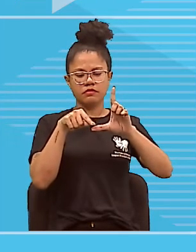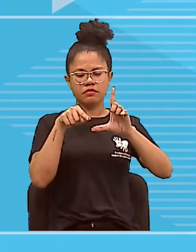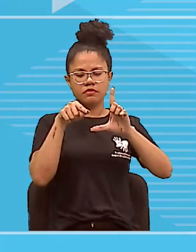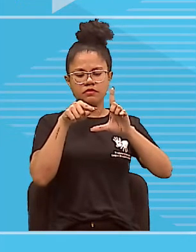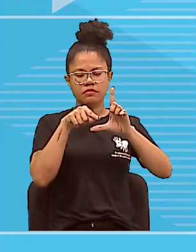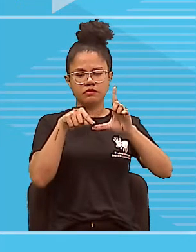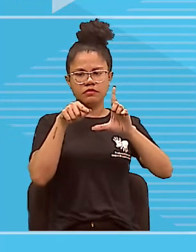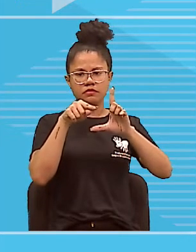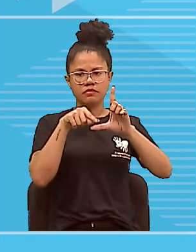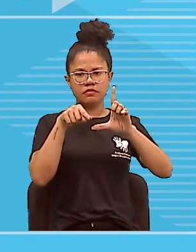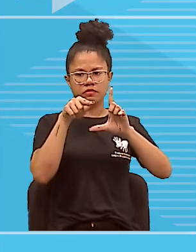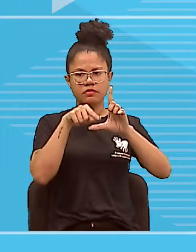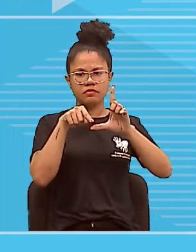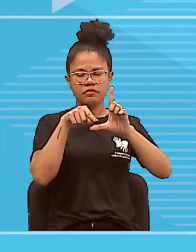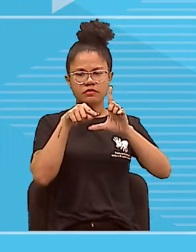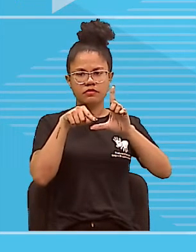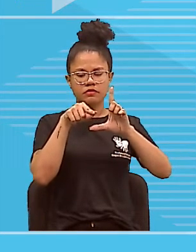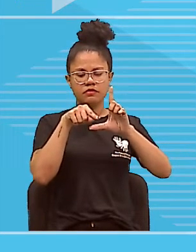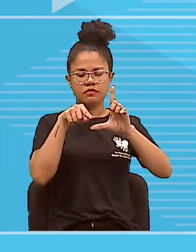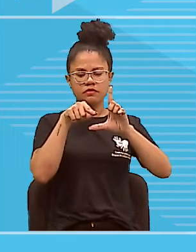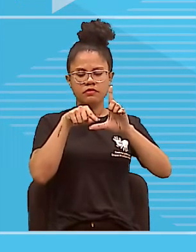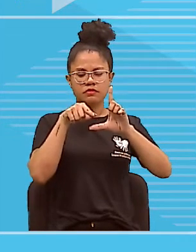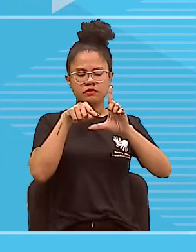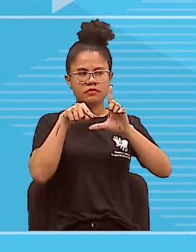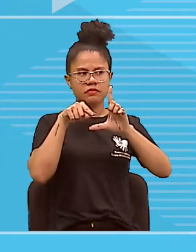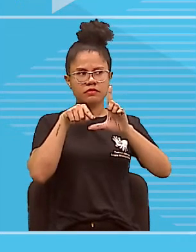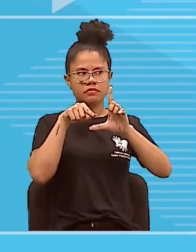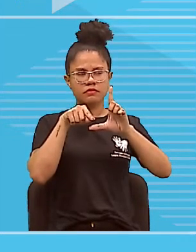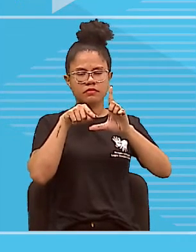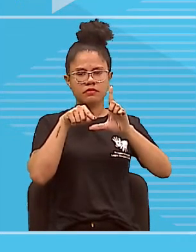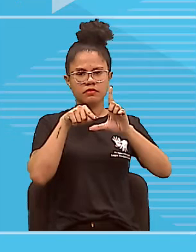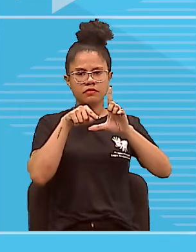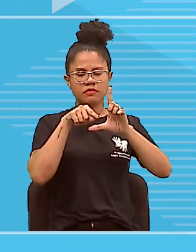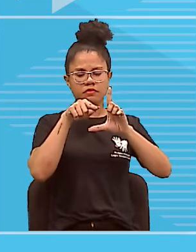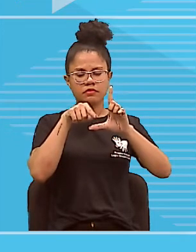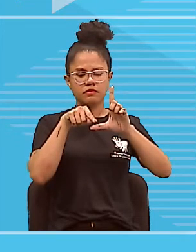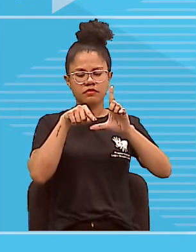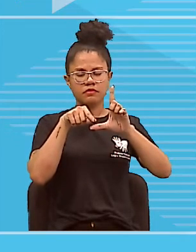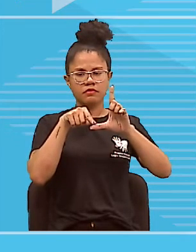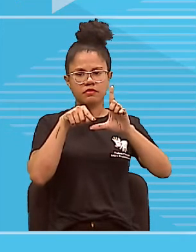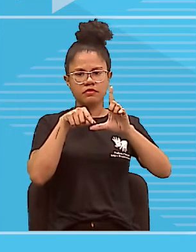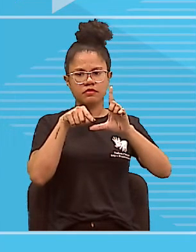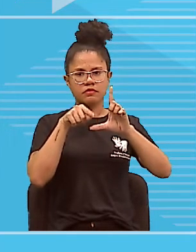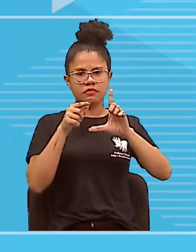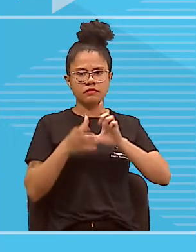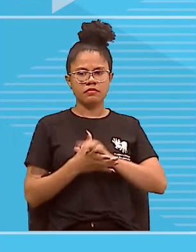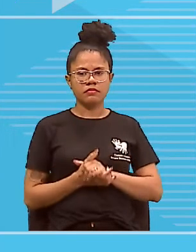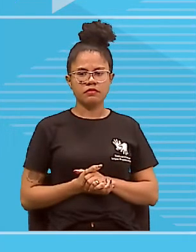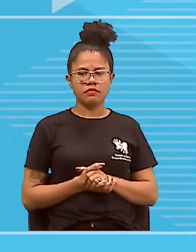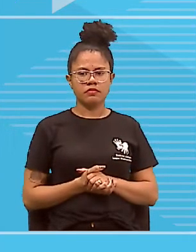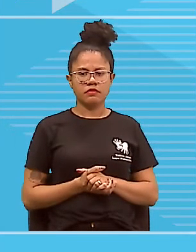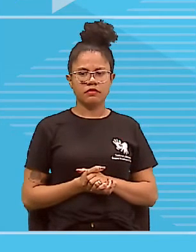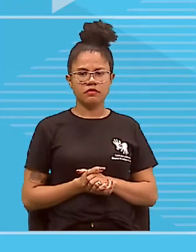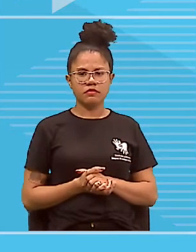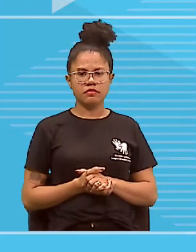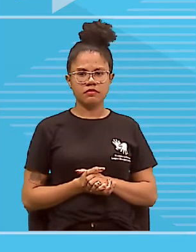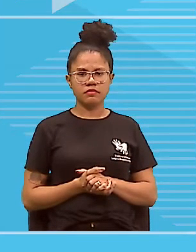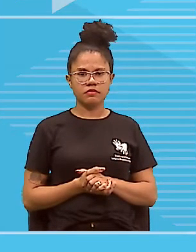né então eu tenho aí os mínimos fazendo parte